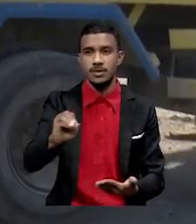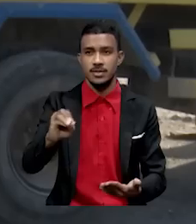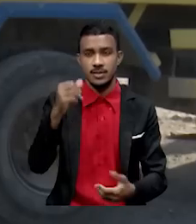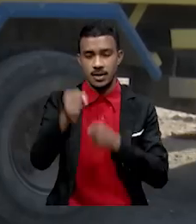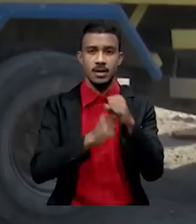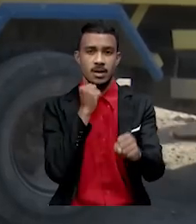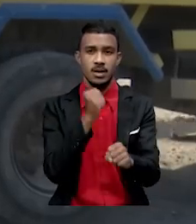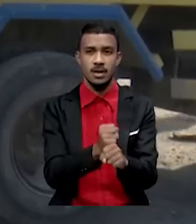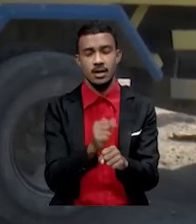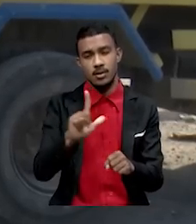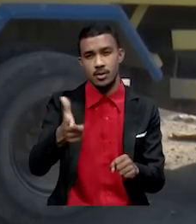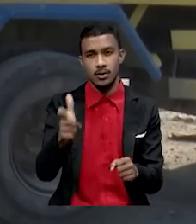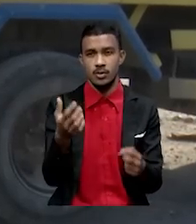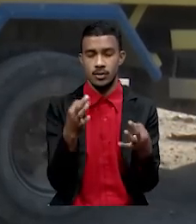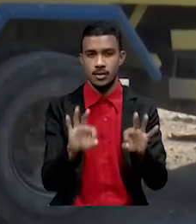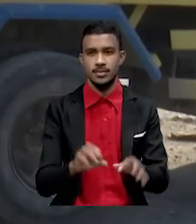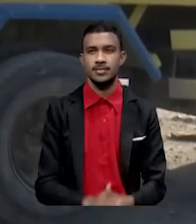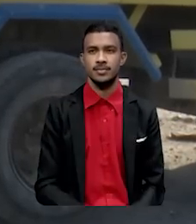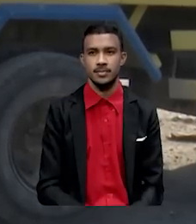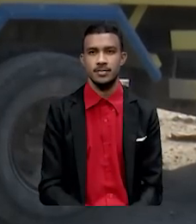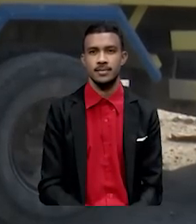tinan ronolona.